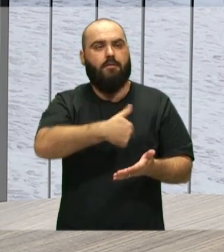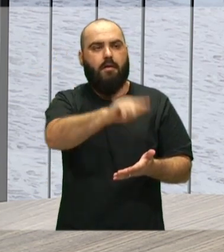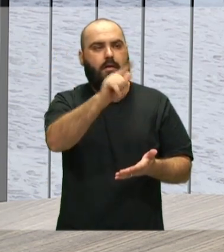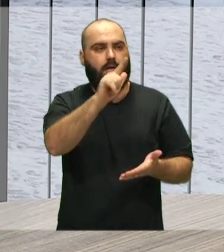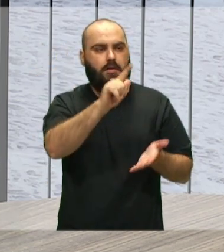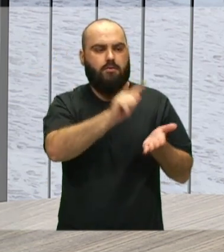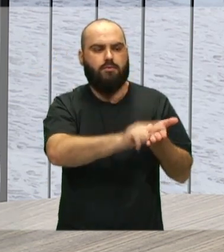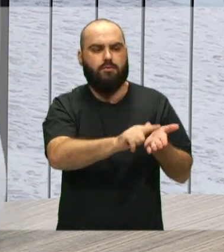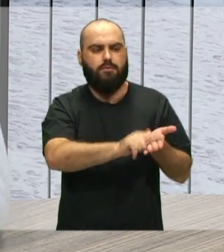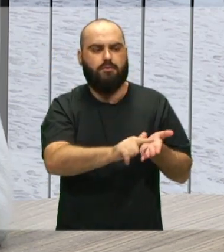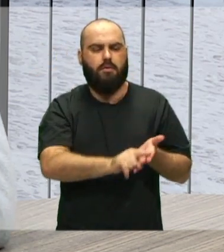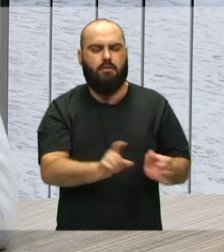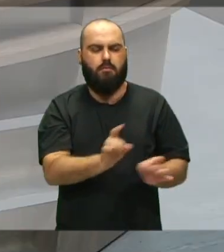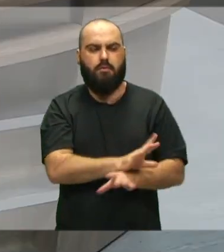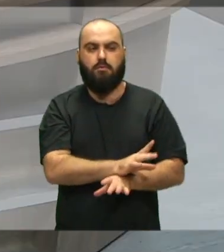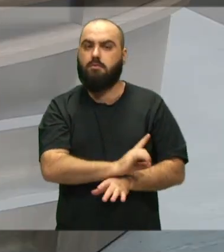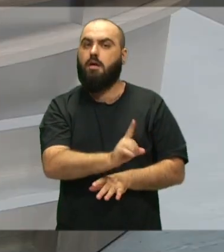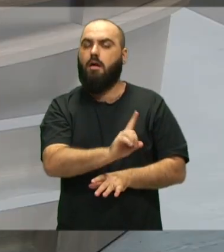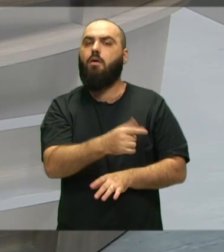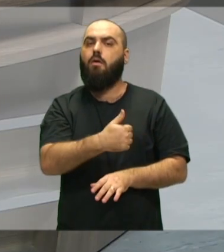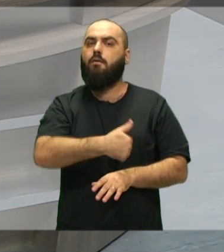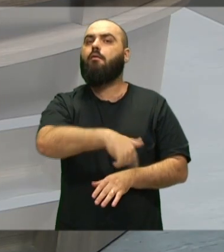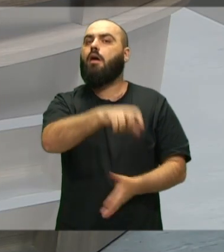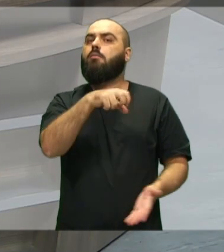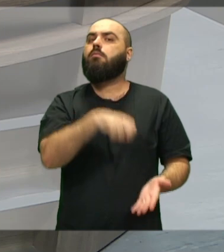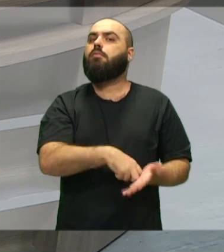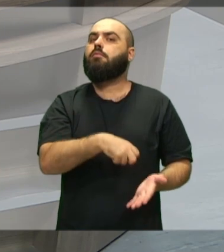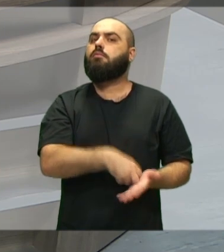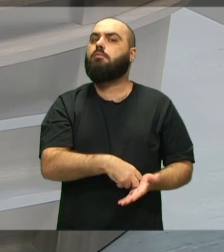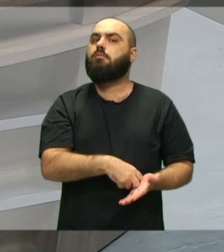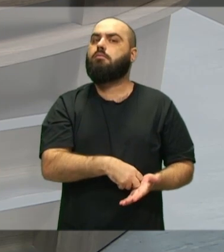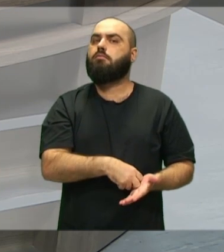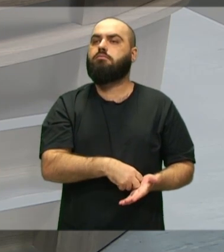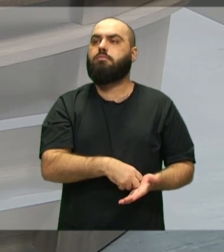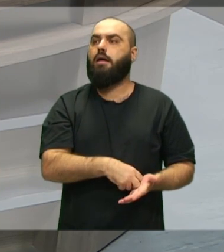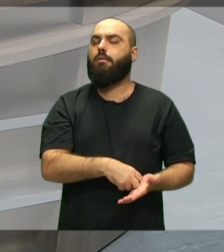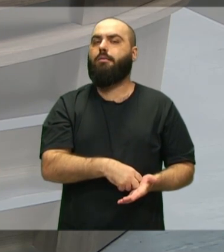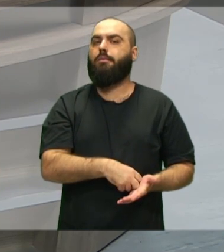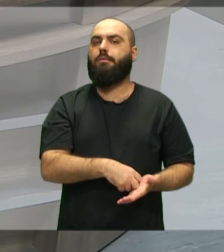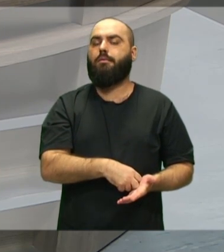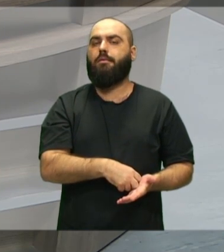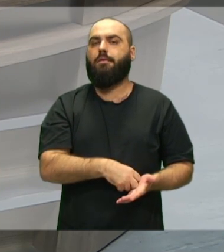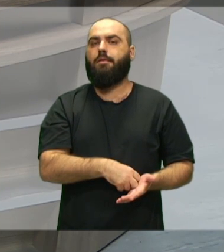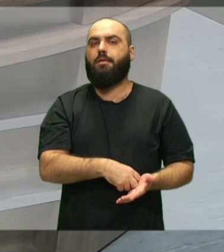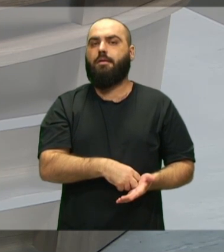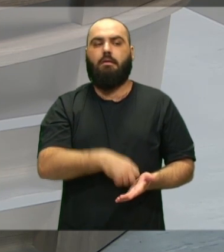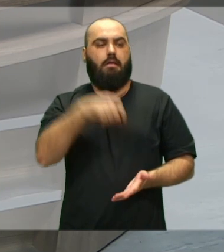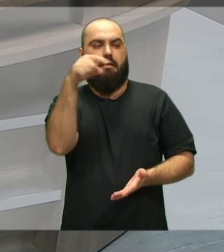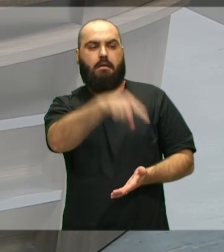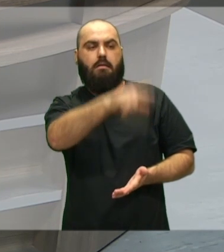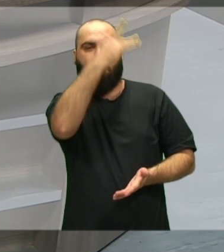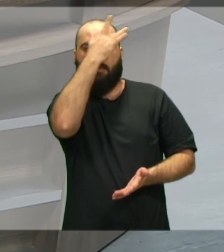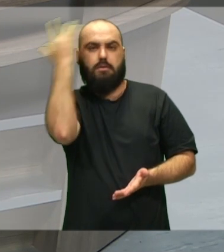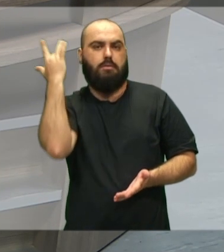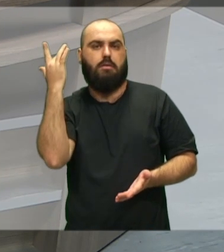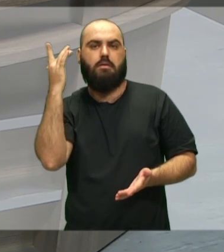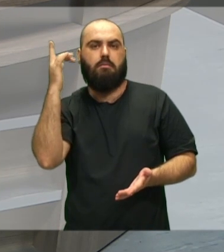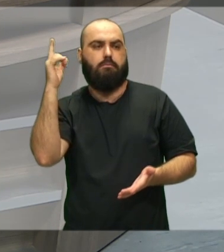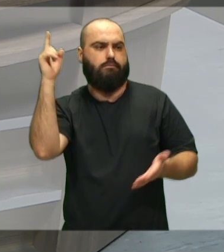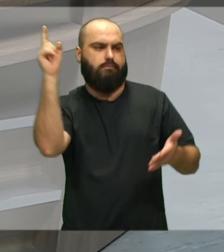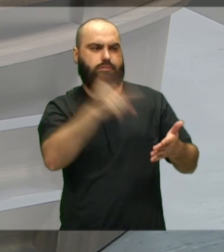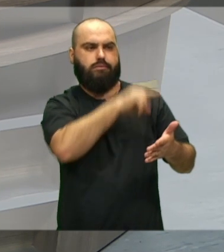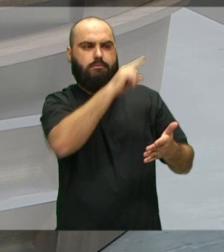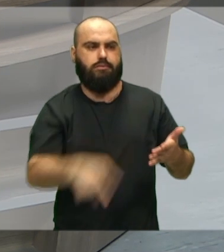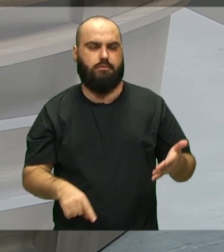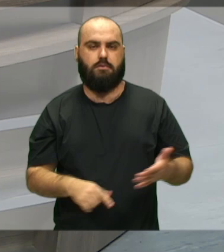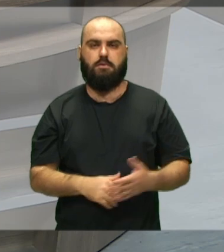tá tudo certo, não. Ela tem que ser punida de alguma forma. Mas talvez não condenar ela como uma pessoa improba, porque houve um erro,